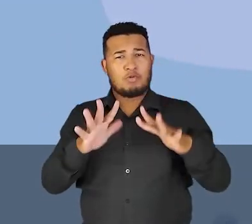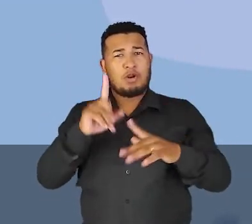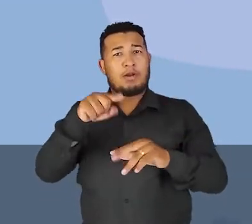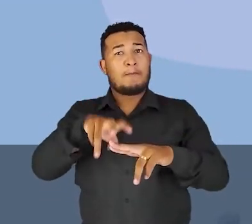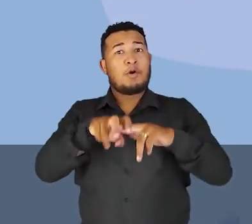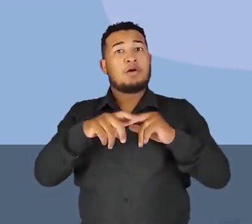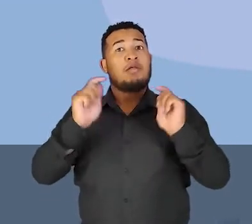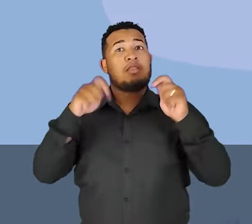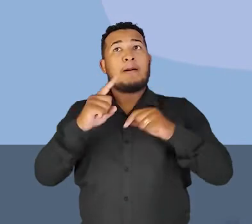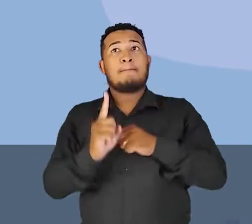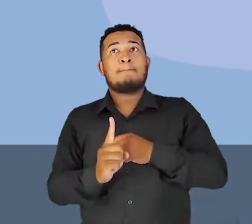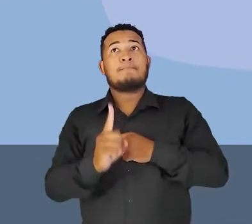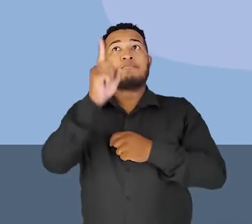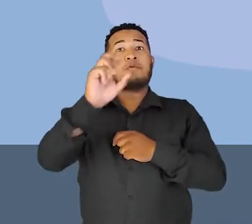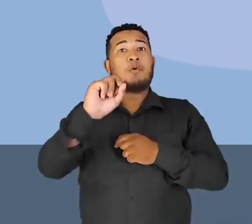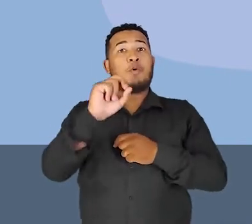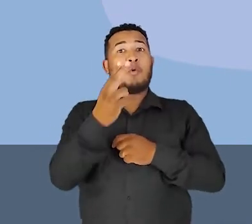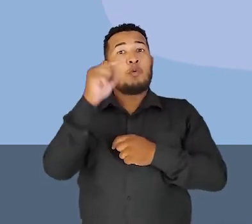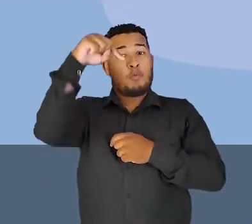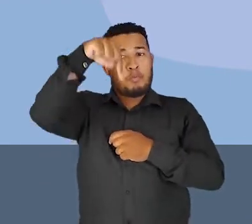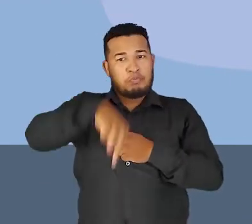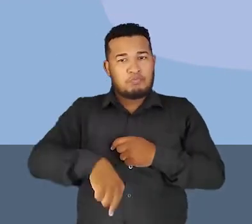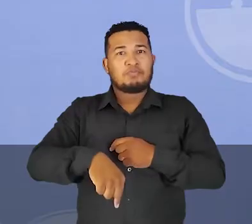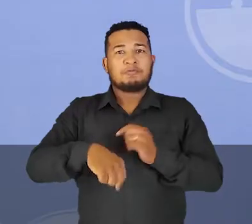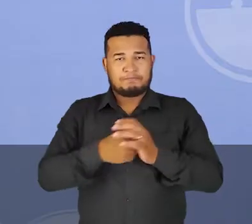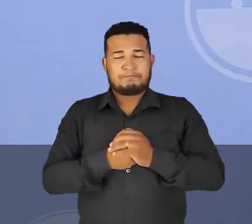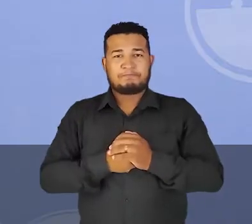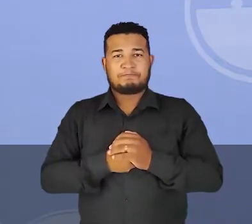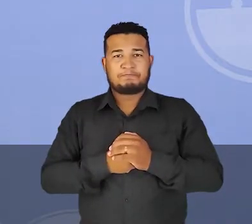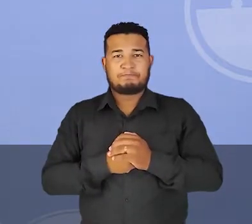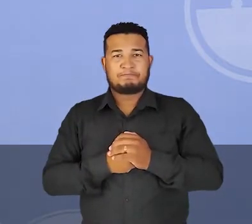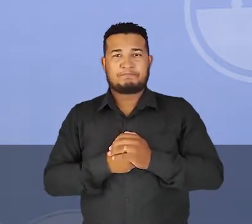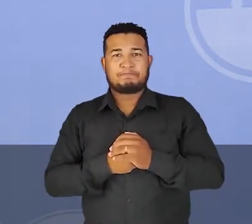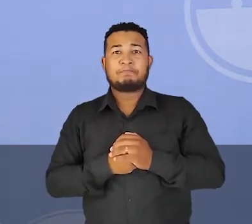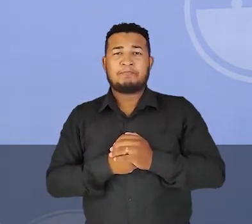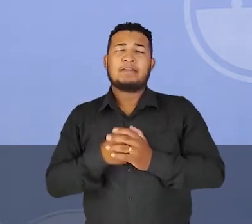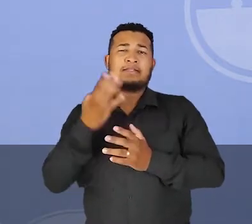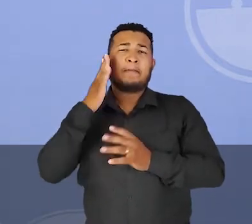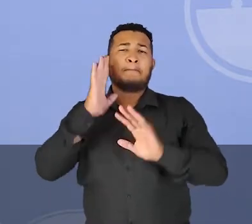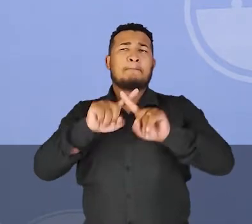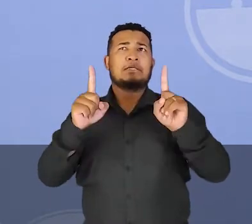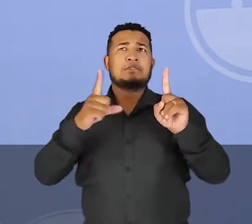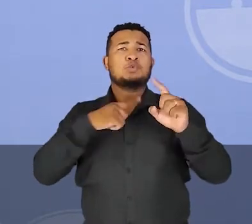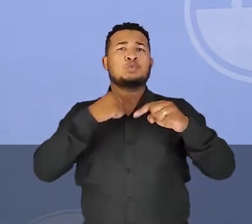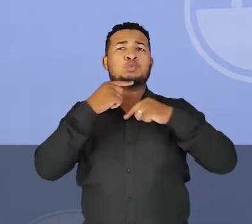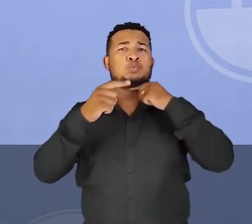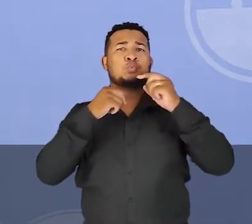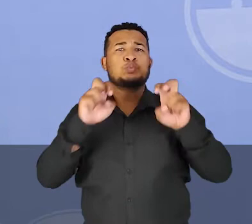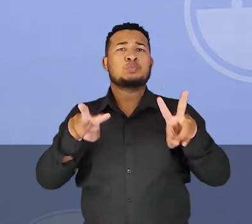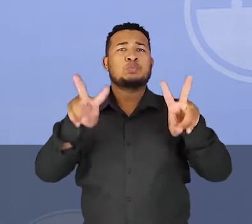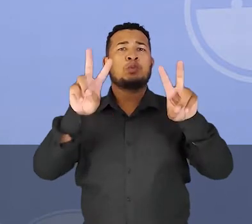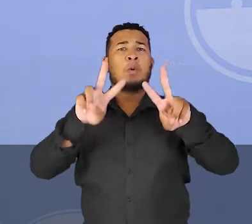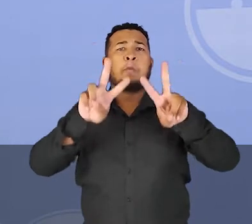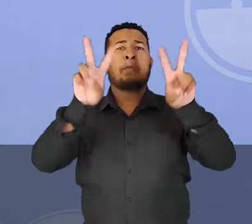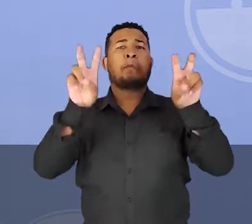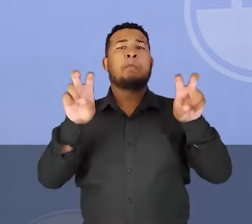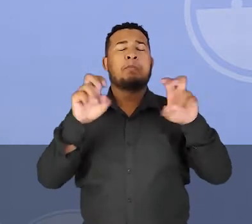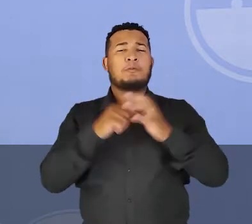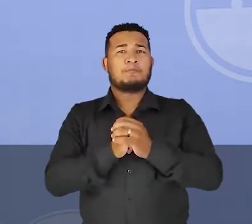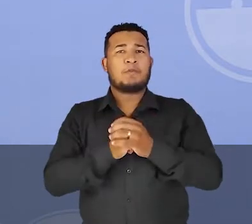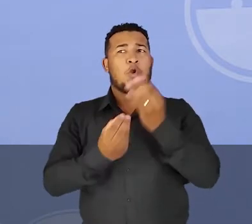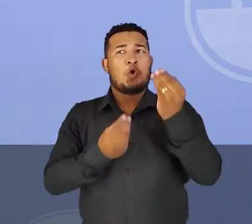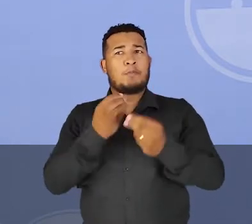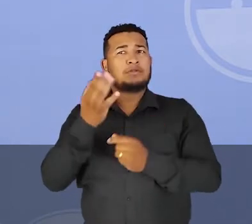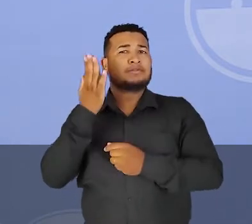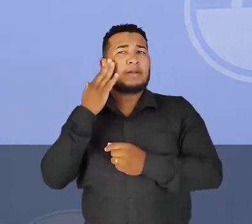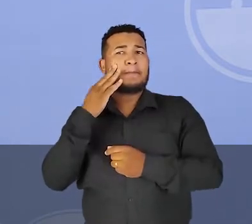para cima ou para baixo. Venha comigo. Mas surge uma pergunta: como avaliar